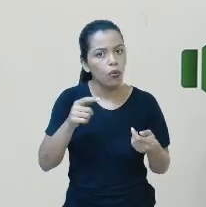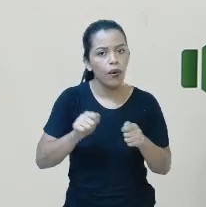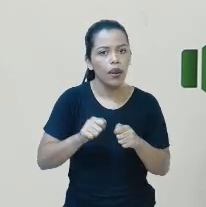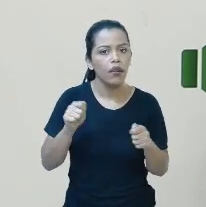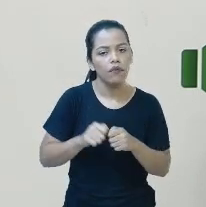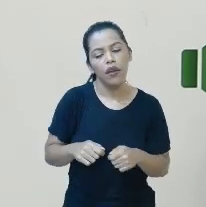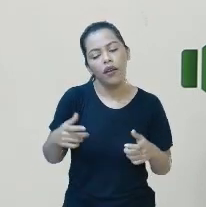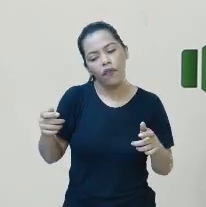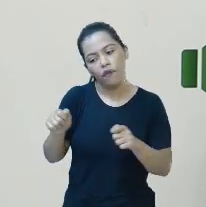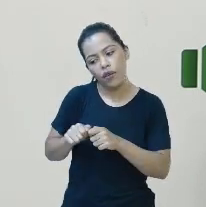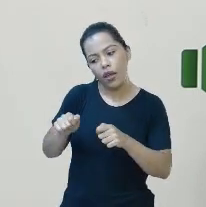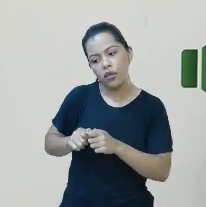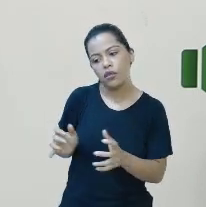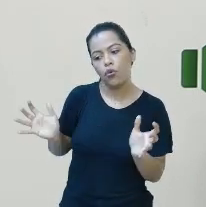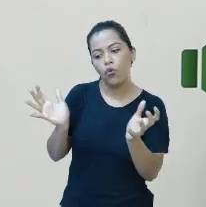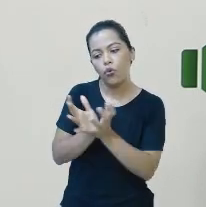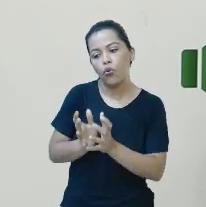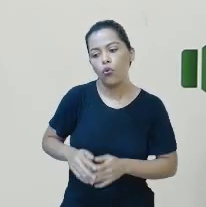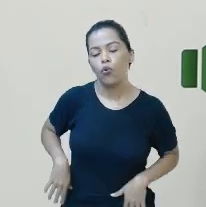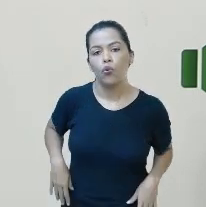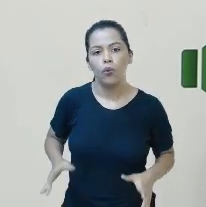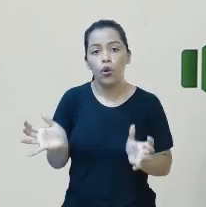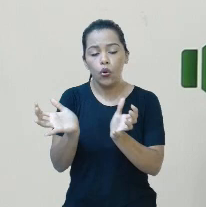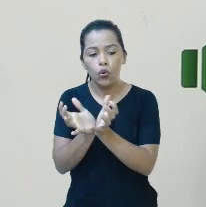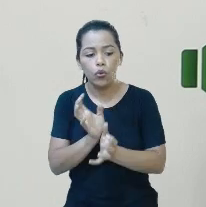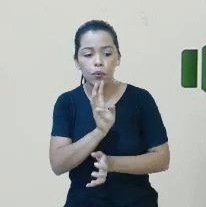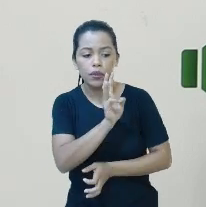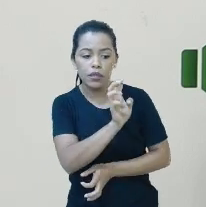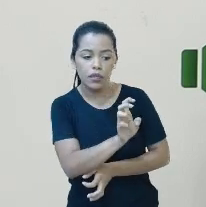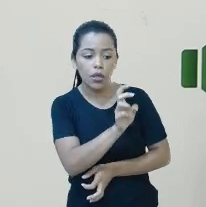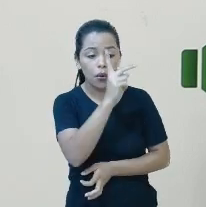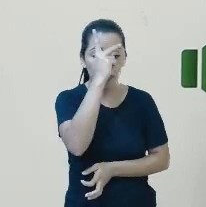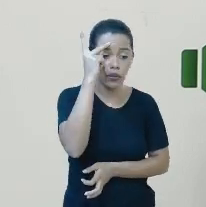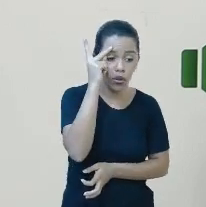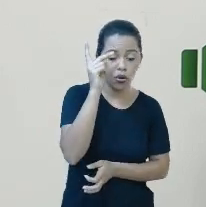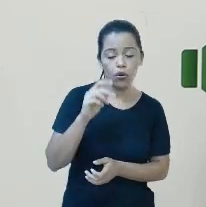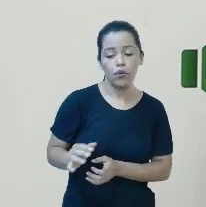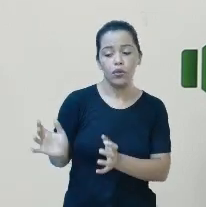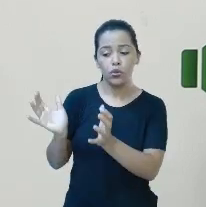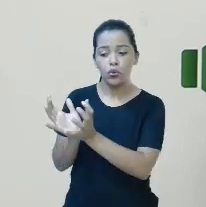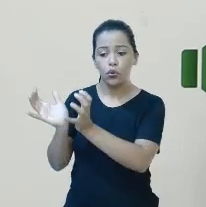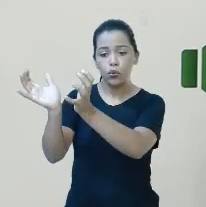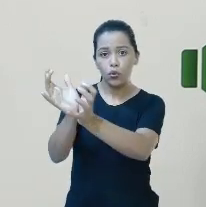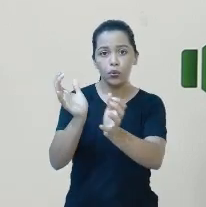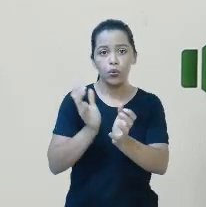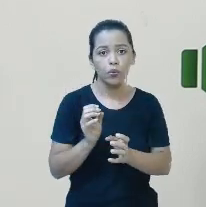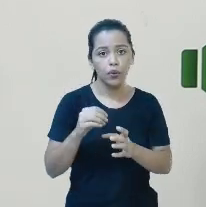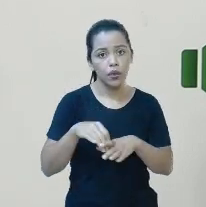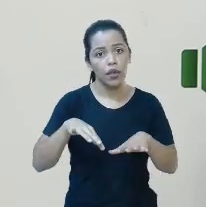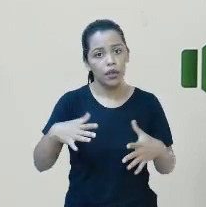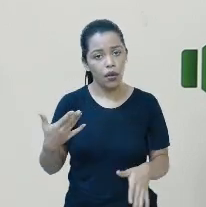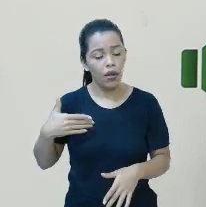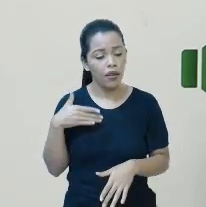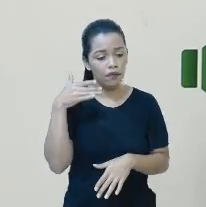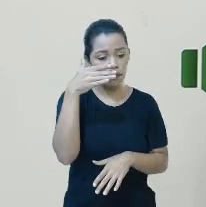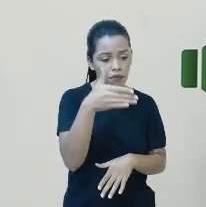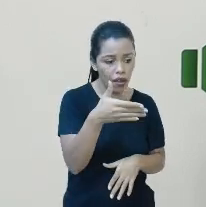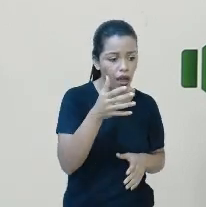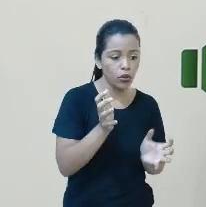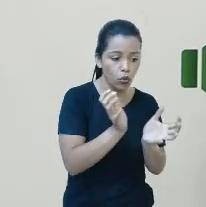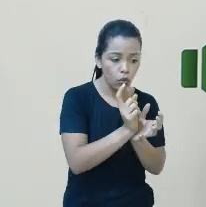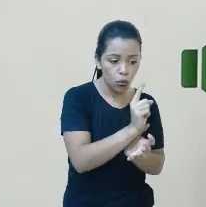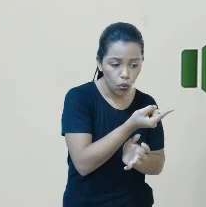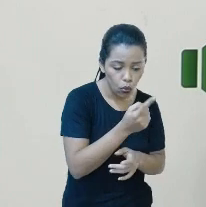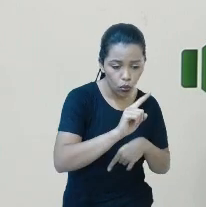5 pessoas. Então, quando ele faz aqueles grupinhos, ele vai naquele grupo menor e vai tirando aquelas dúvidas. Tira do grupo